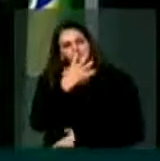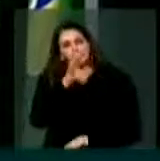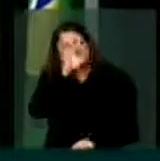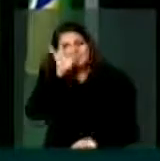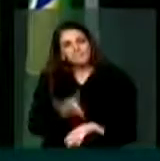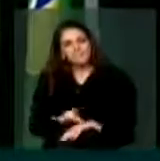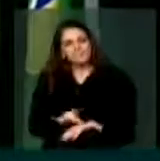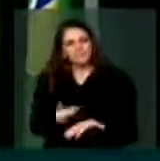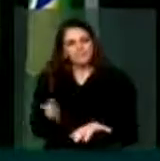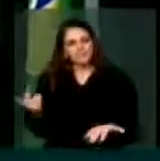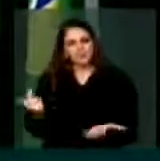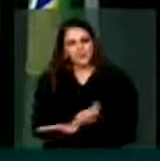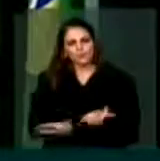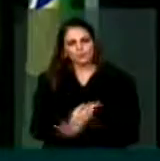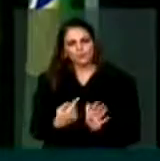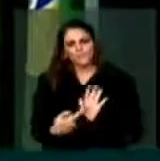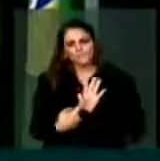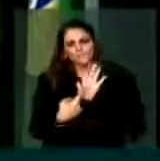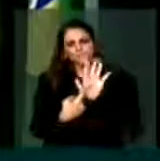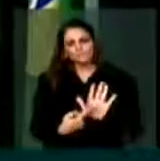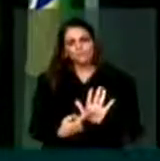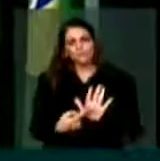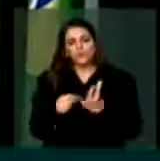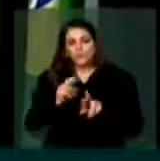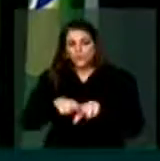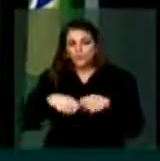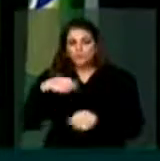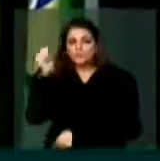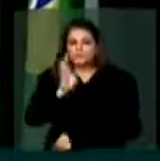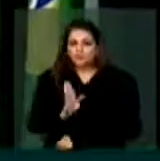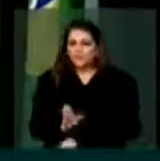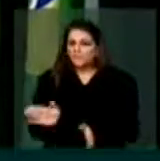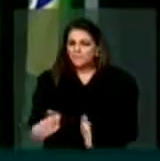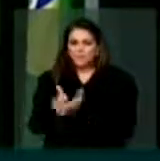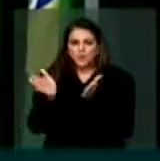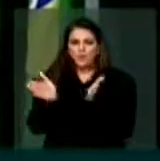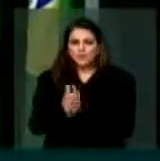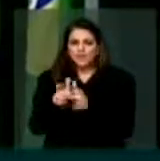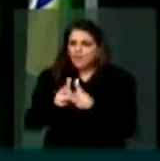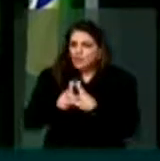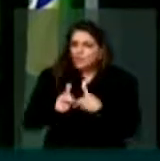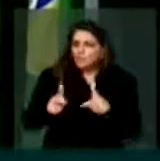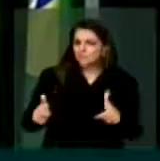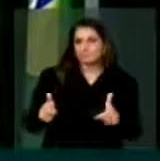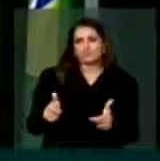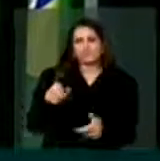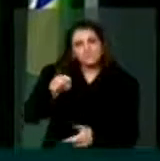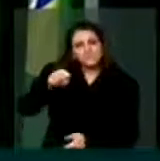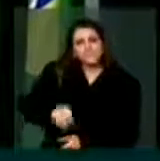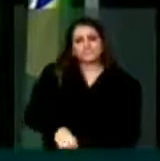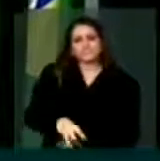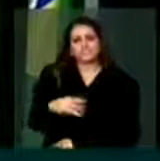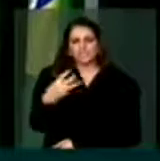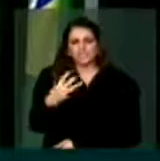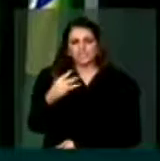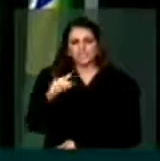estavam escondidos, que a miséria no país aumentou de 2012 para 2013